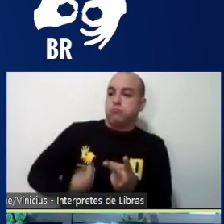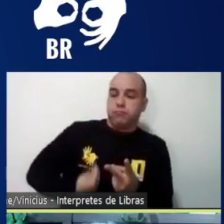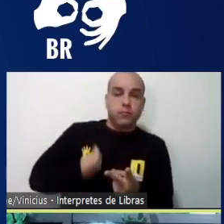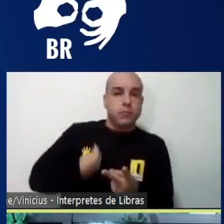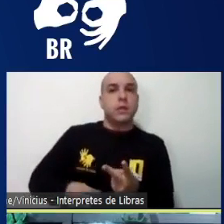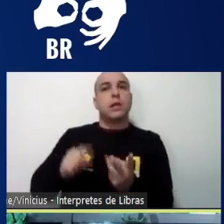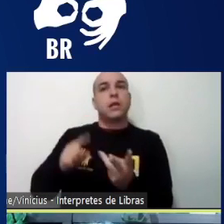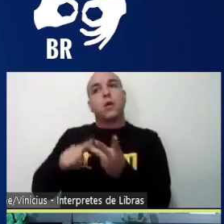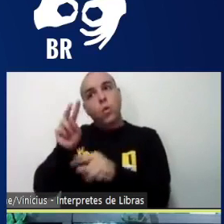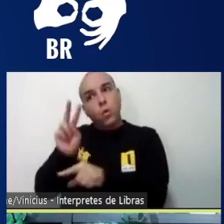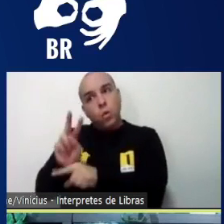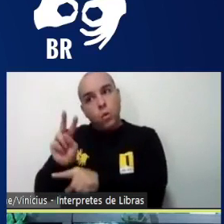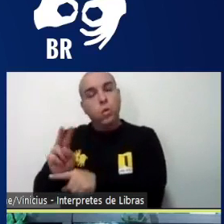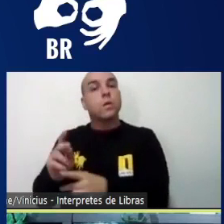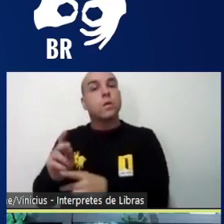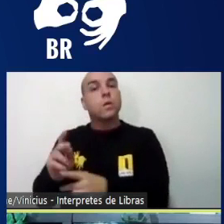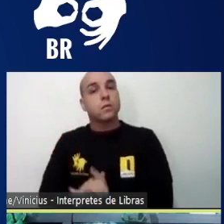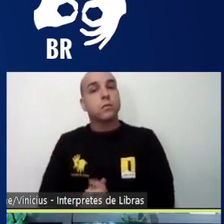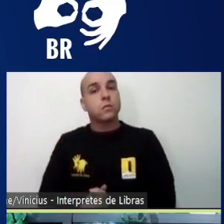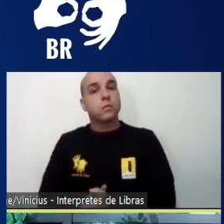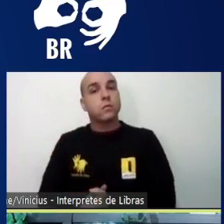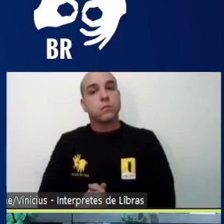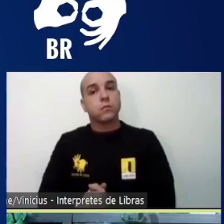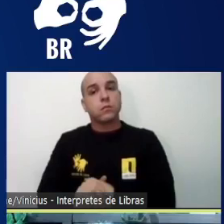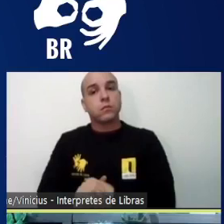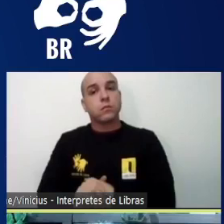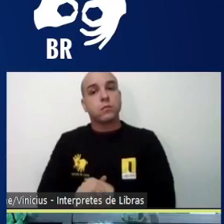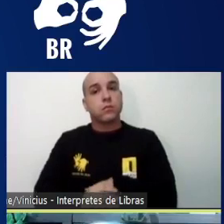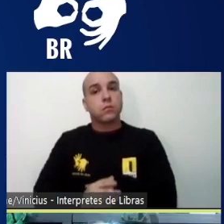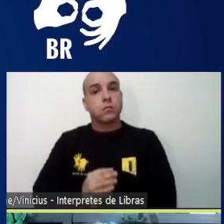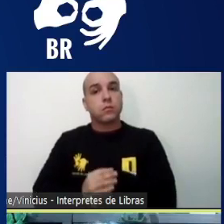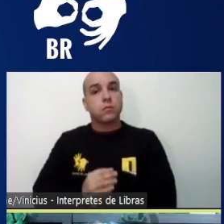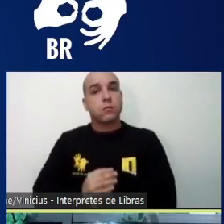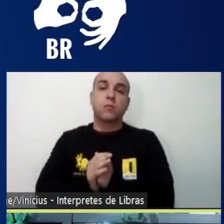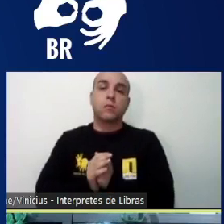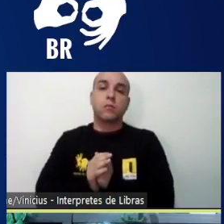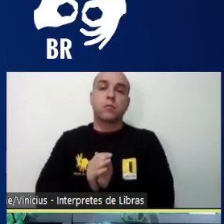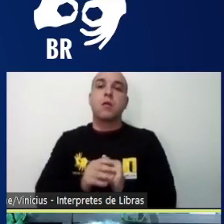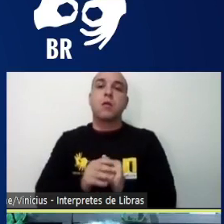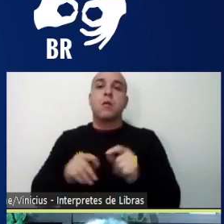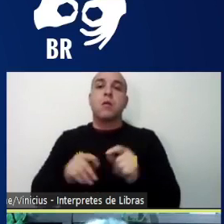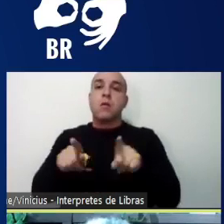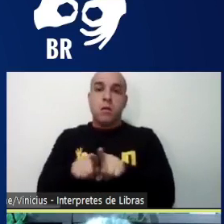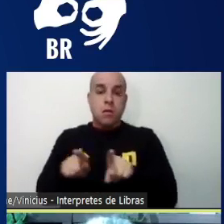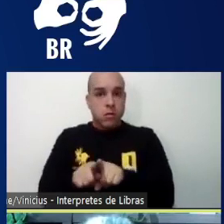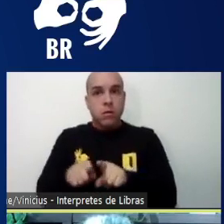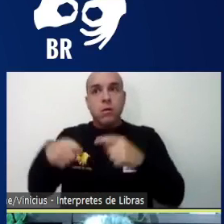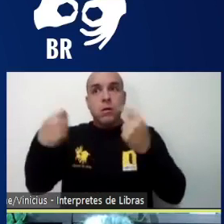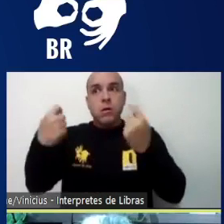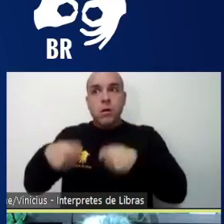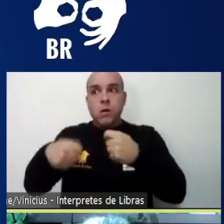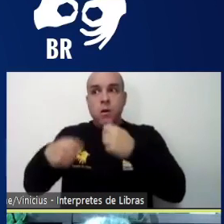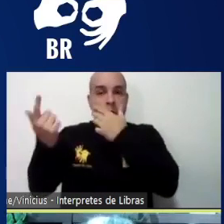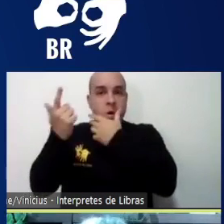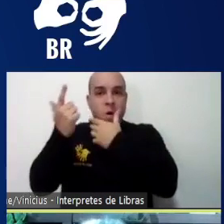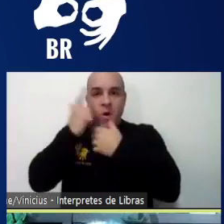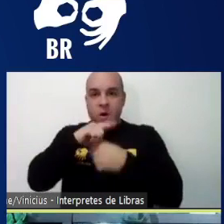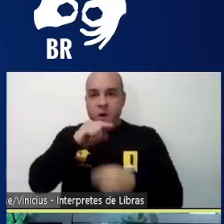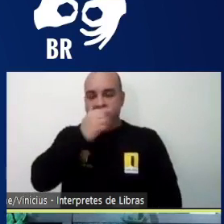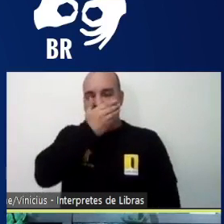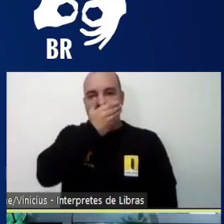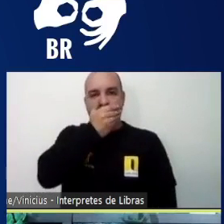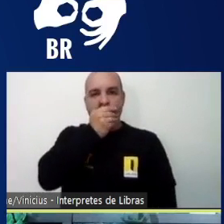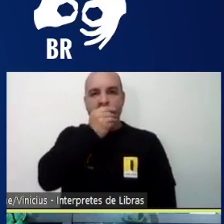com a comunidade. E, principalmente, nutrir o seu sentimento de dignidade e de